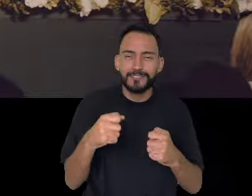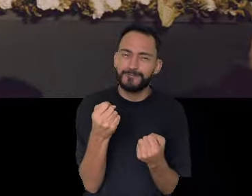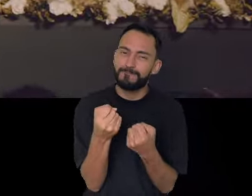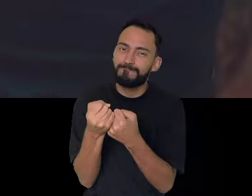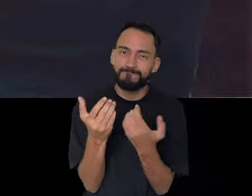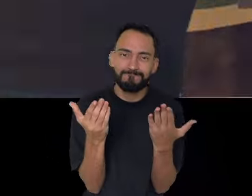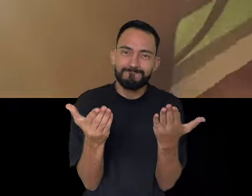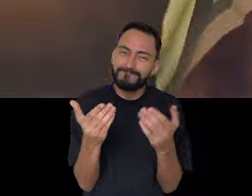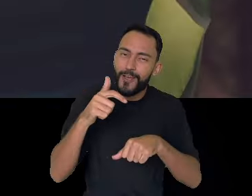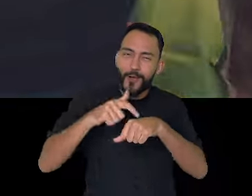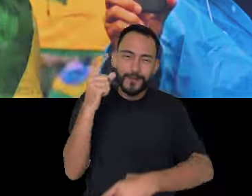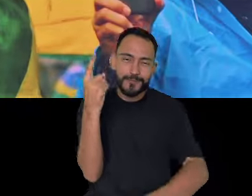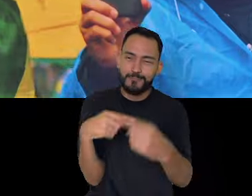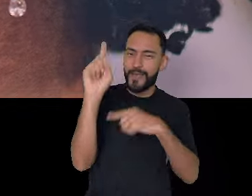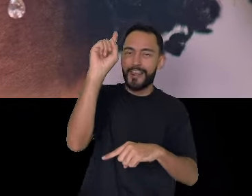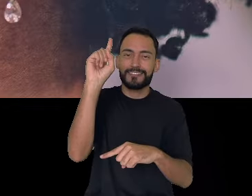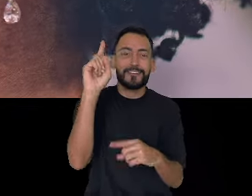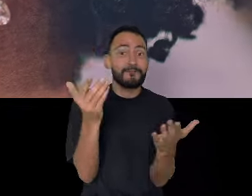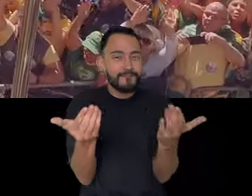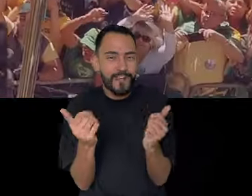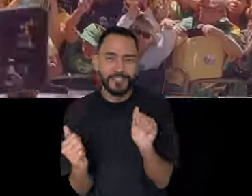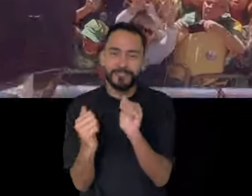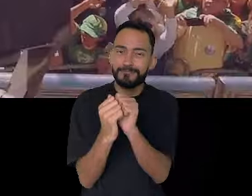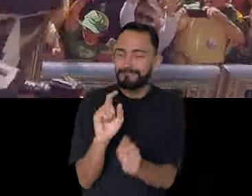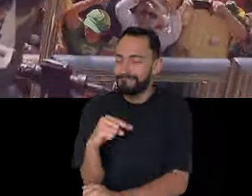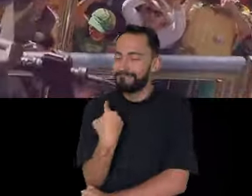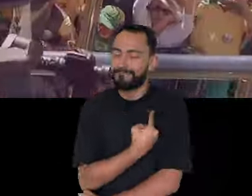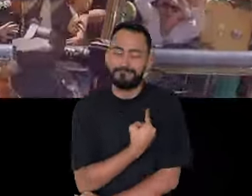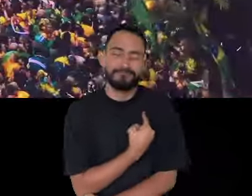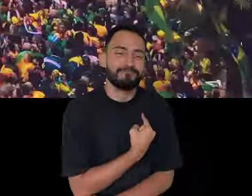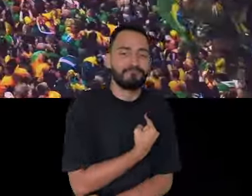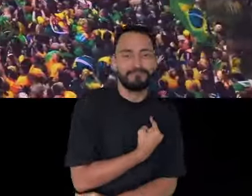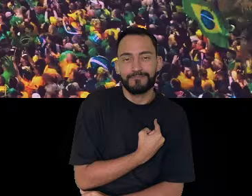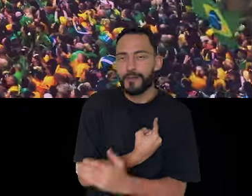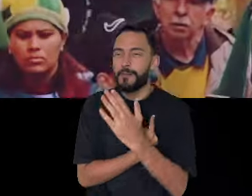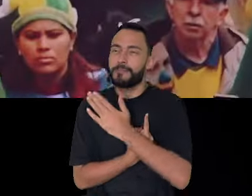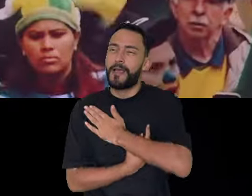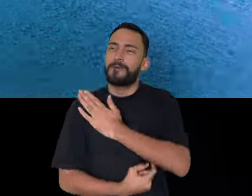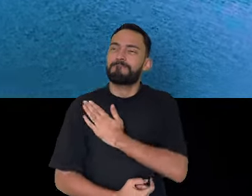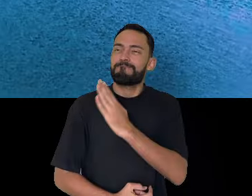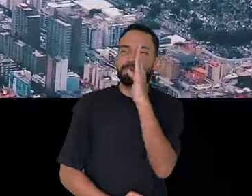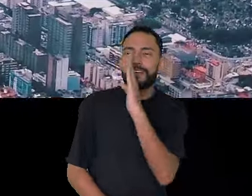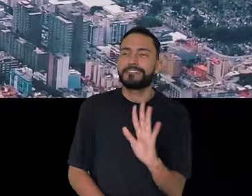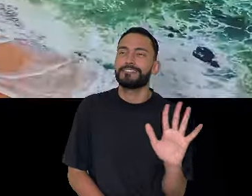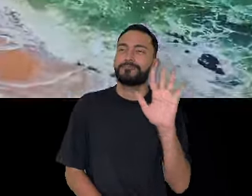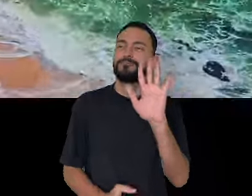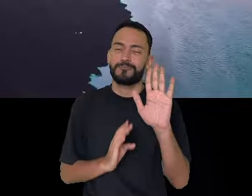sua força, é hora da superação. Vem com a gente, meu Brasil,